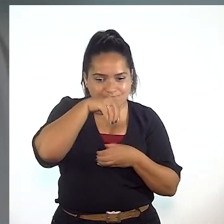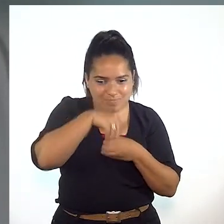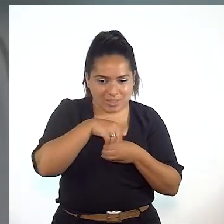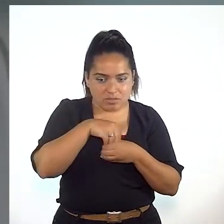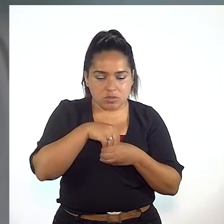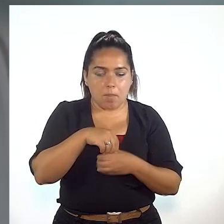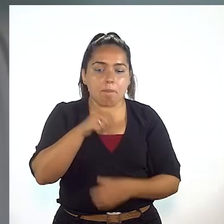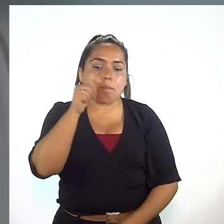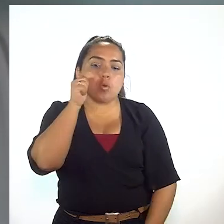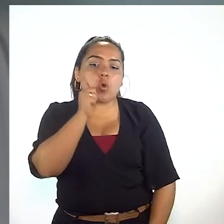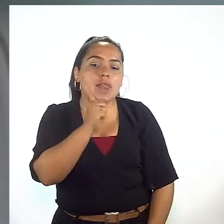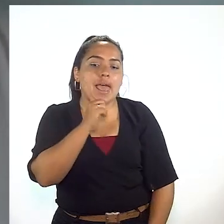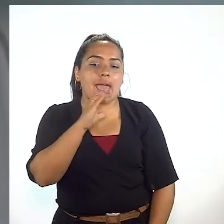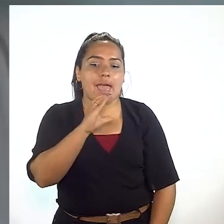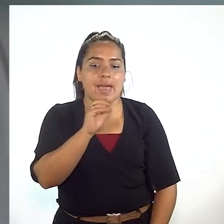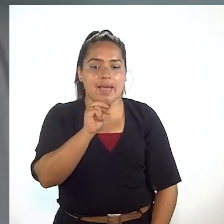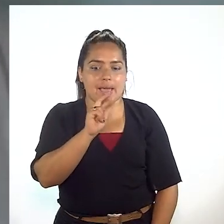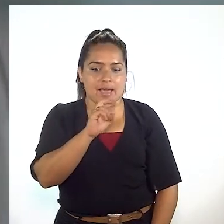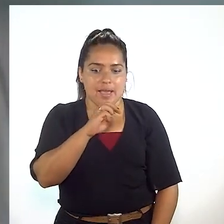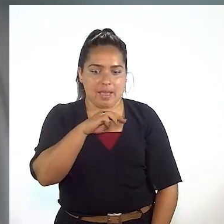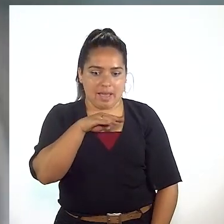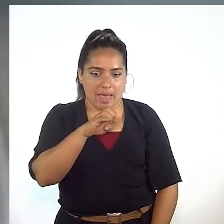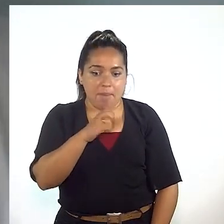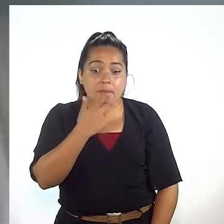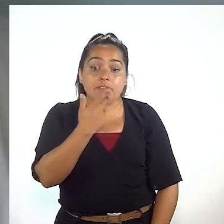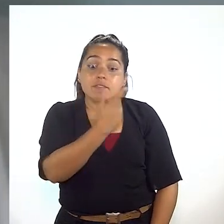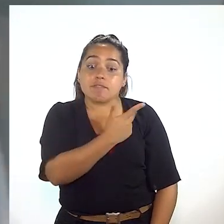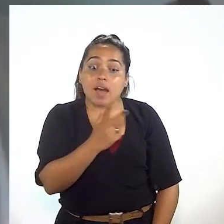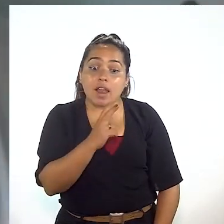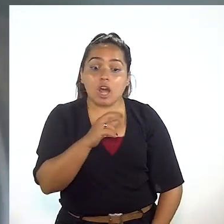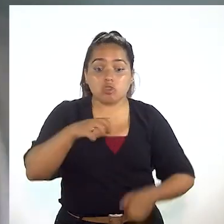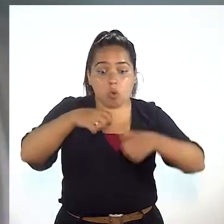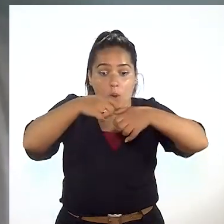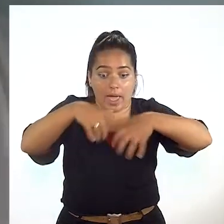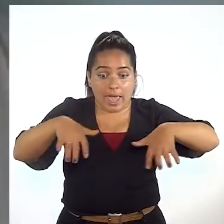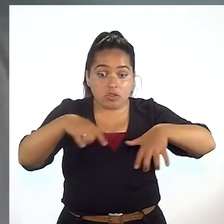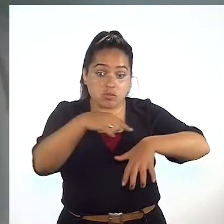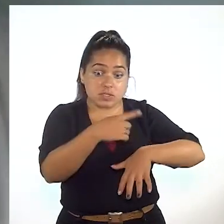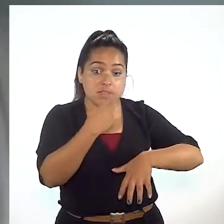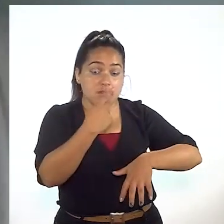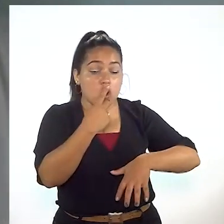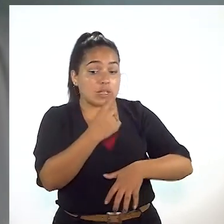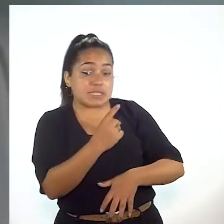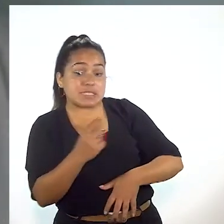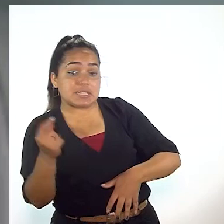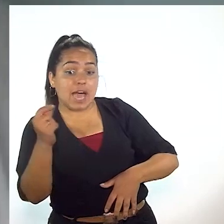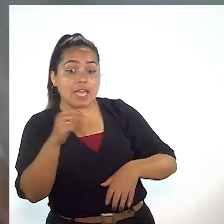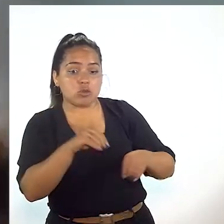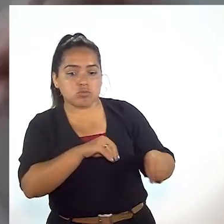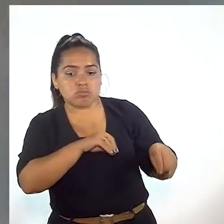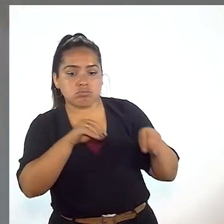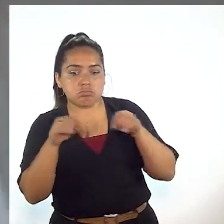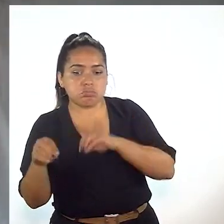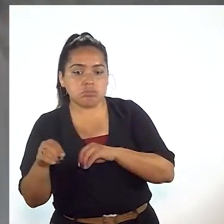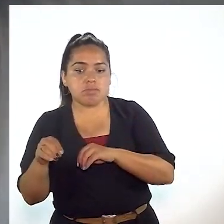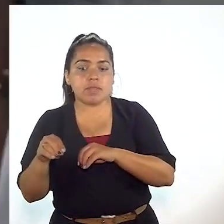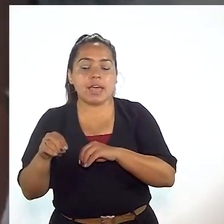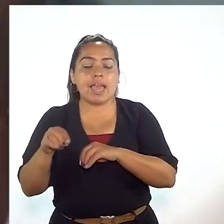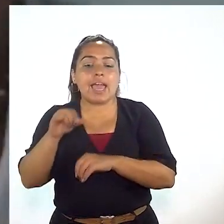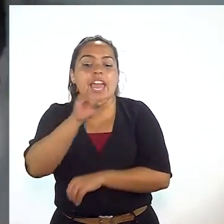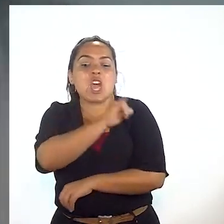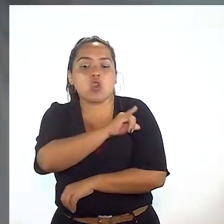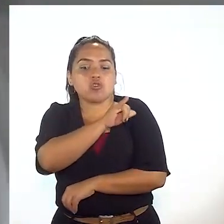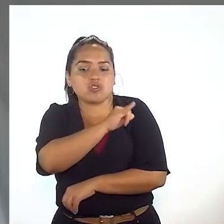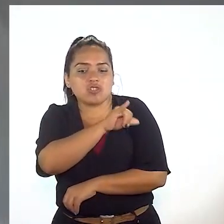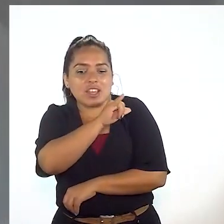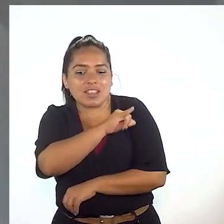mais próximas nessa nossa plataforma. Carmen, falando aí da rede, né? Você já saiu do Rio de